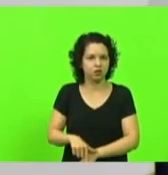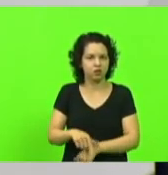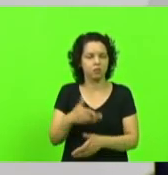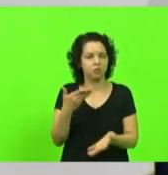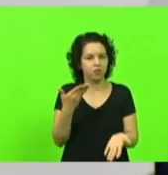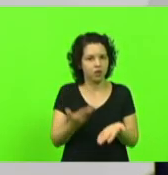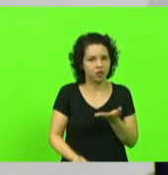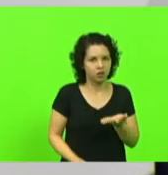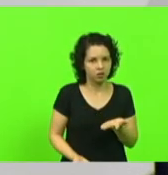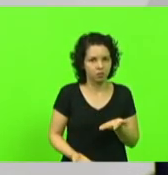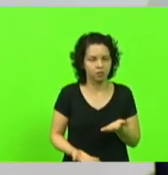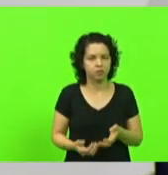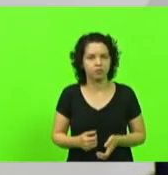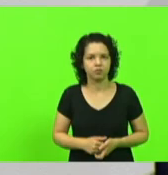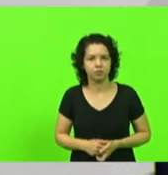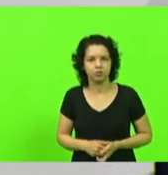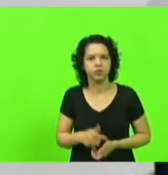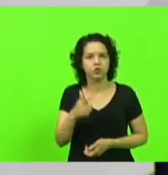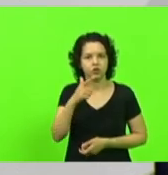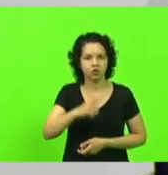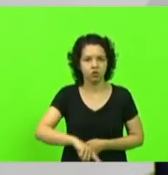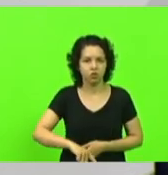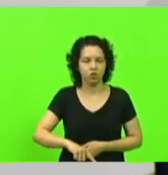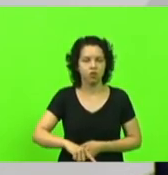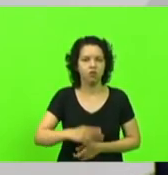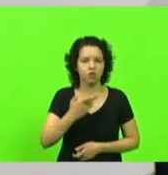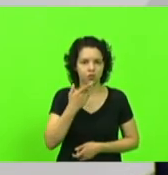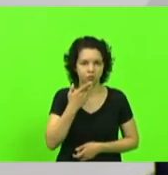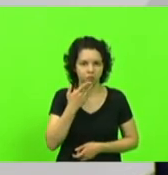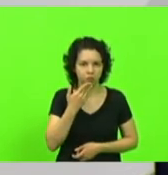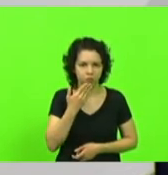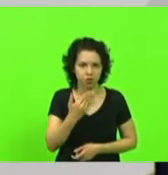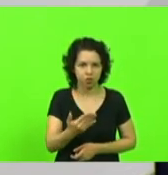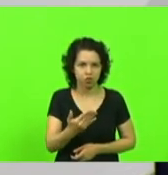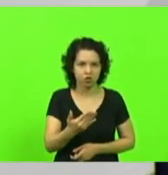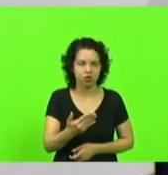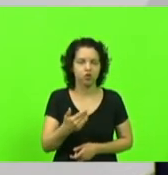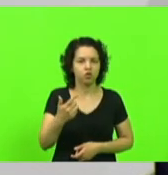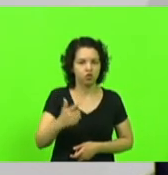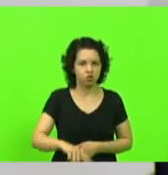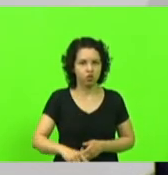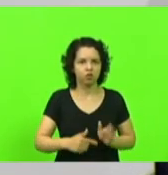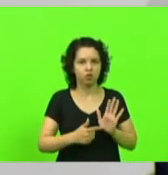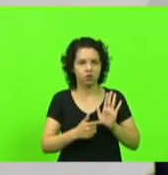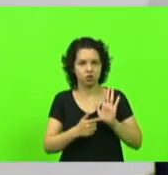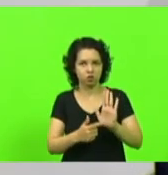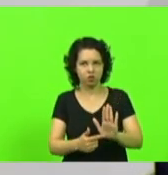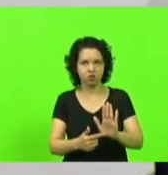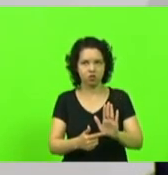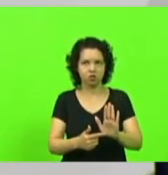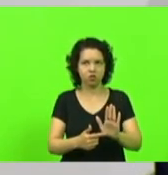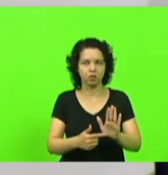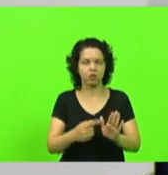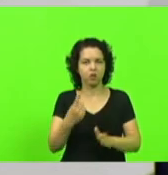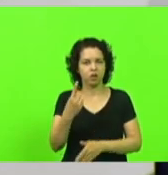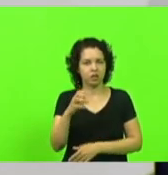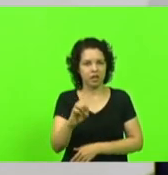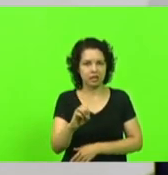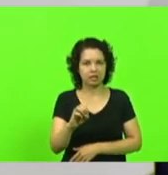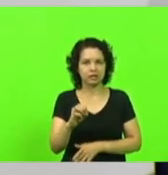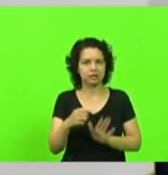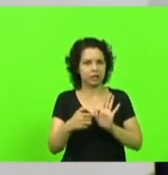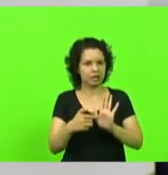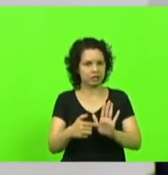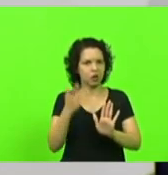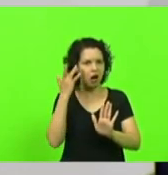tempo. Eu mais uma vez vou fazer mais uma indicação, deve ser minha 10ª indicação já que eu faço